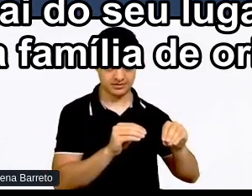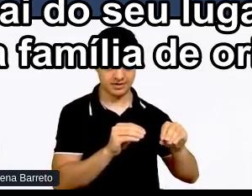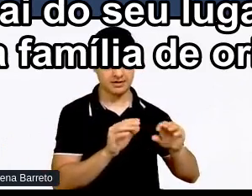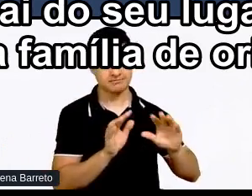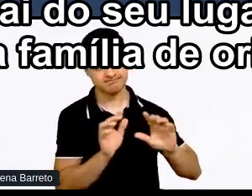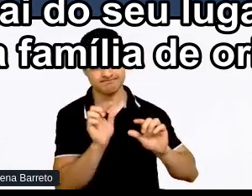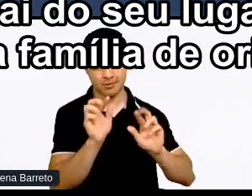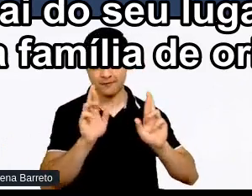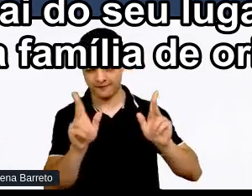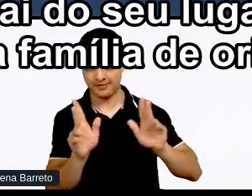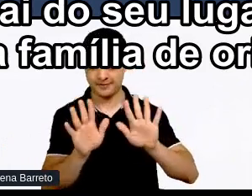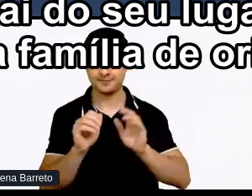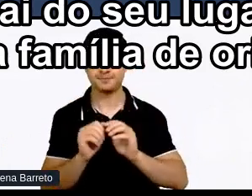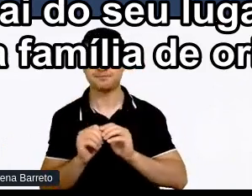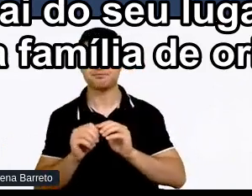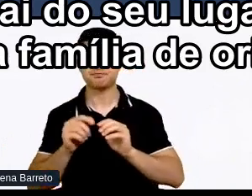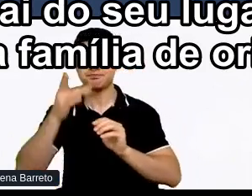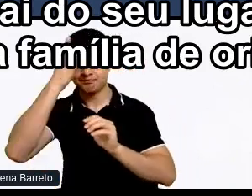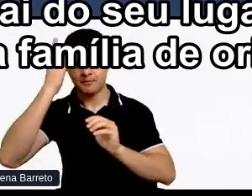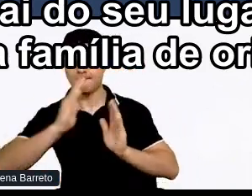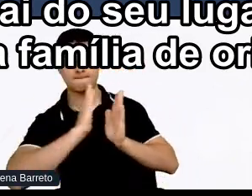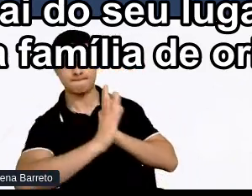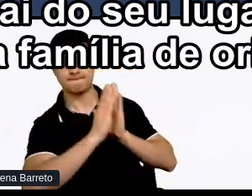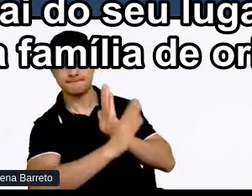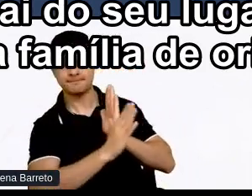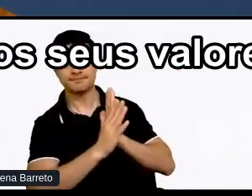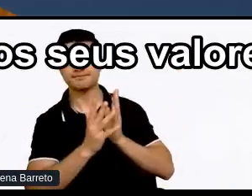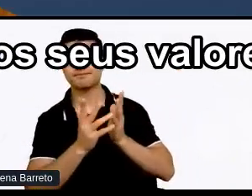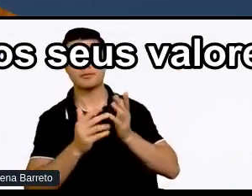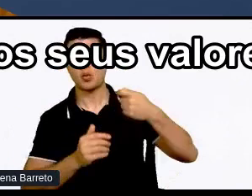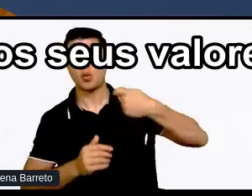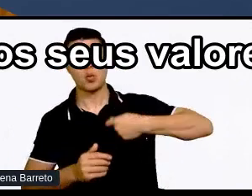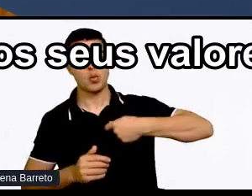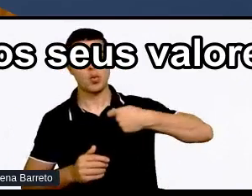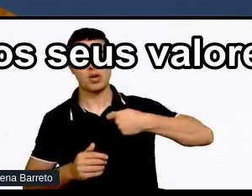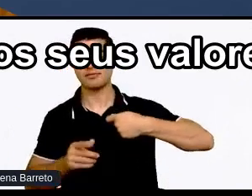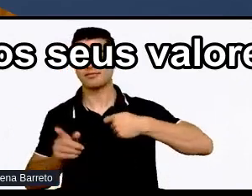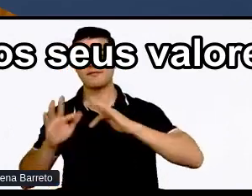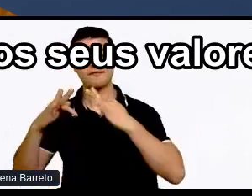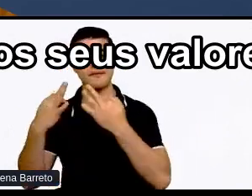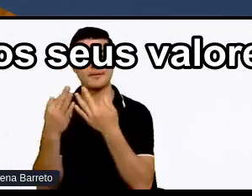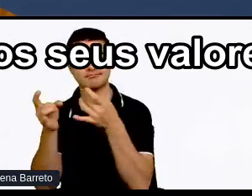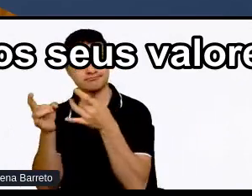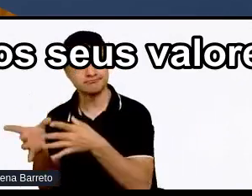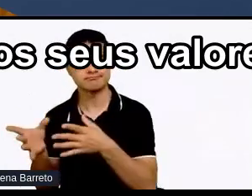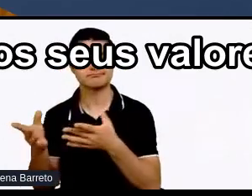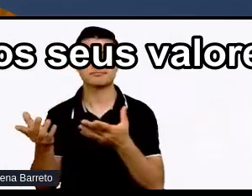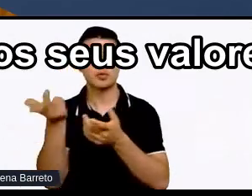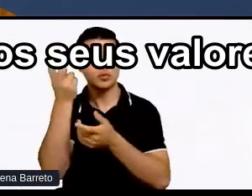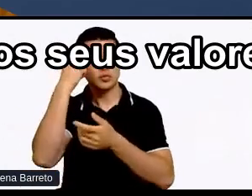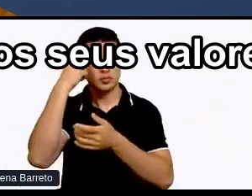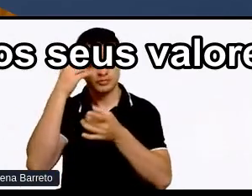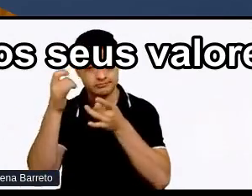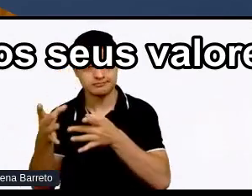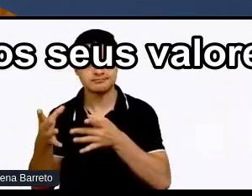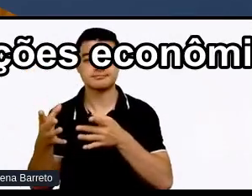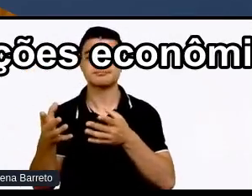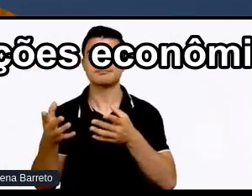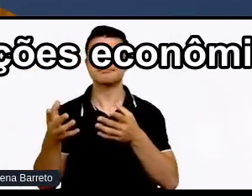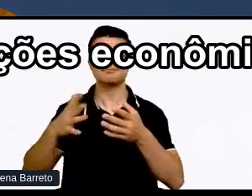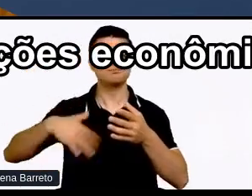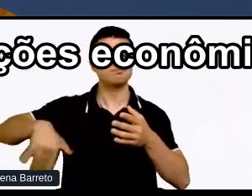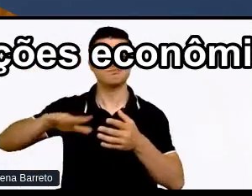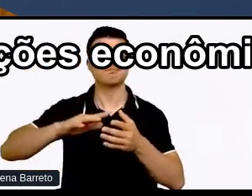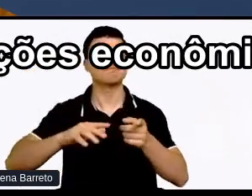sai do seu lugar de origem, ele sai da sua família de origem, da sua cultura, das suas crenças, dos seus valores, reprimido, seja por